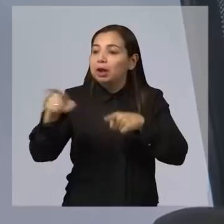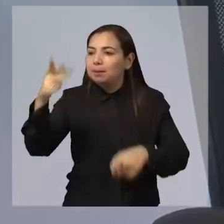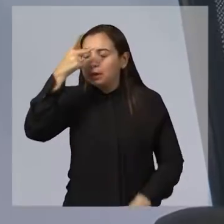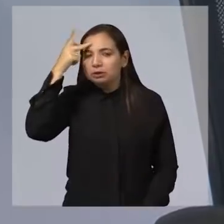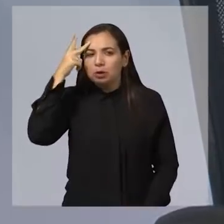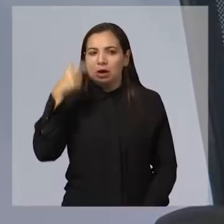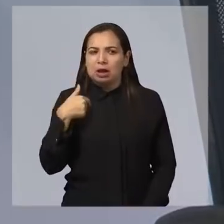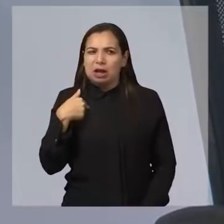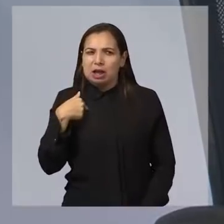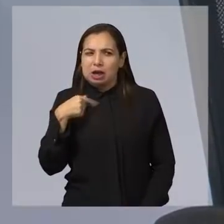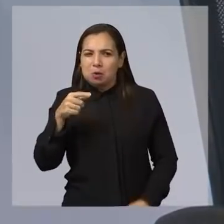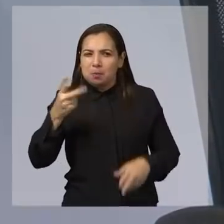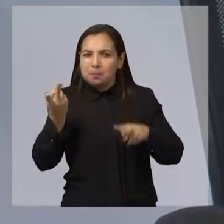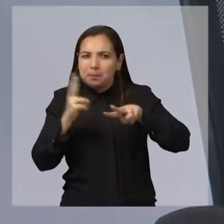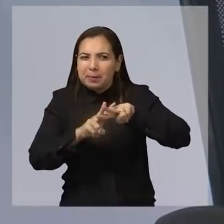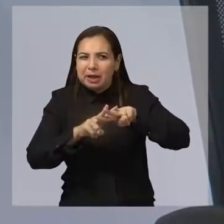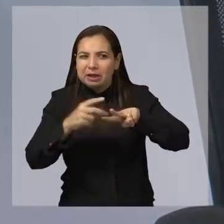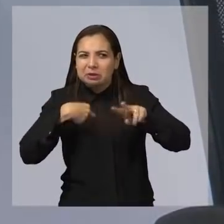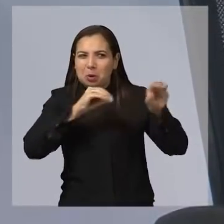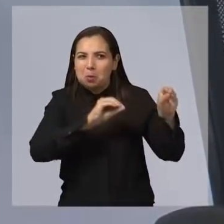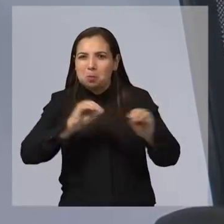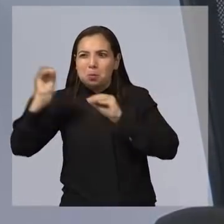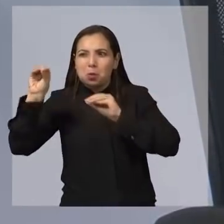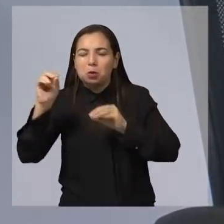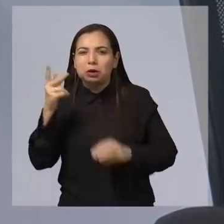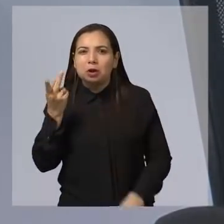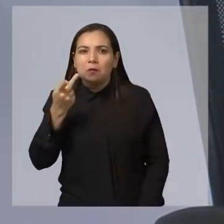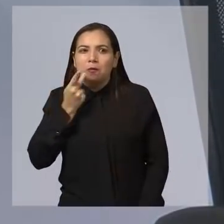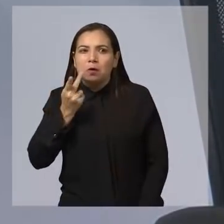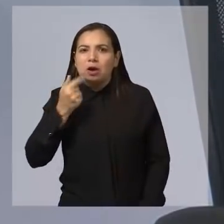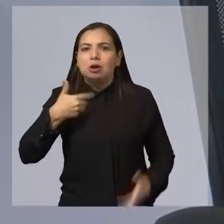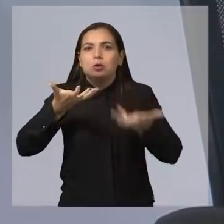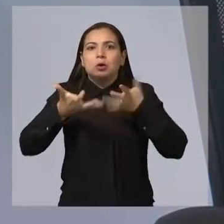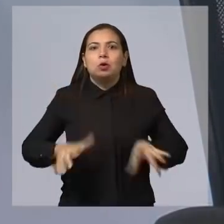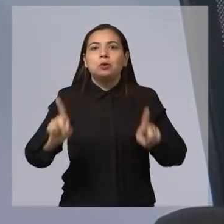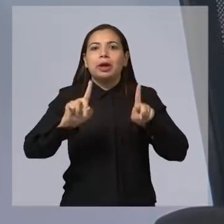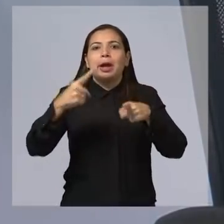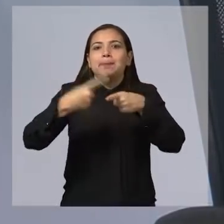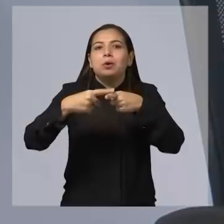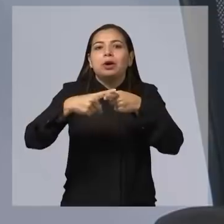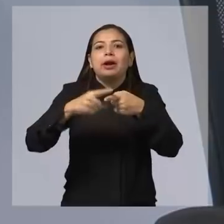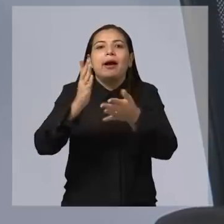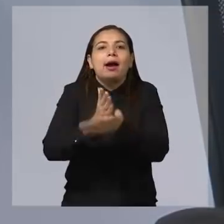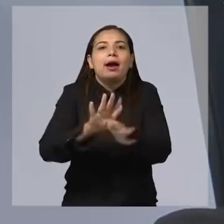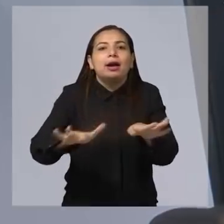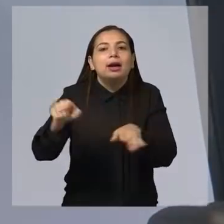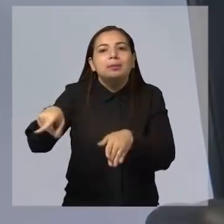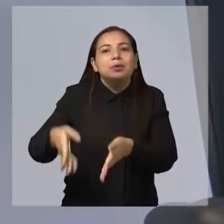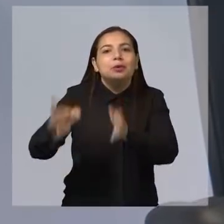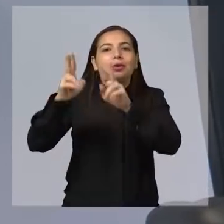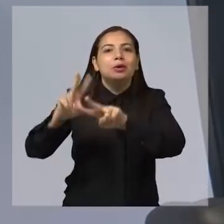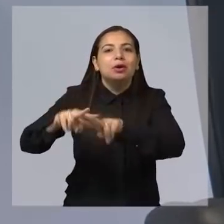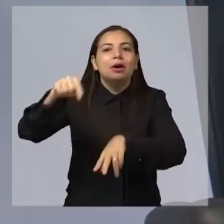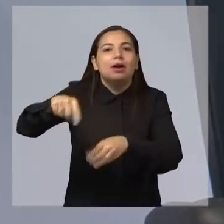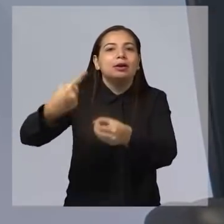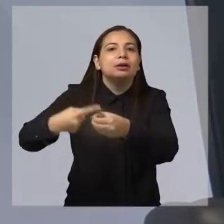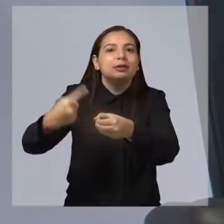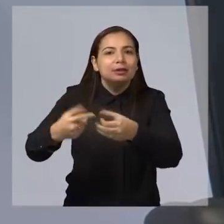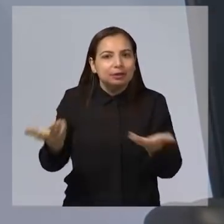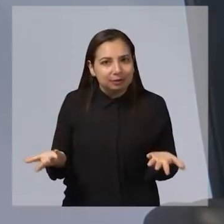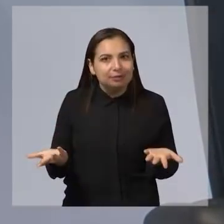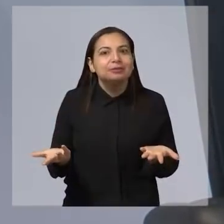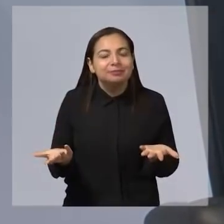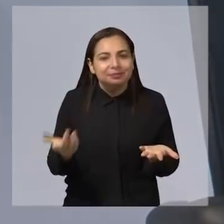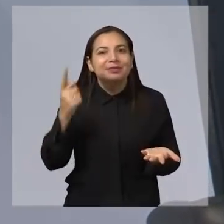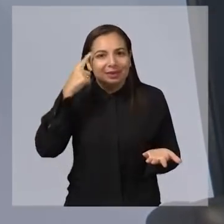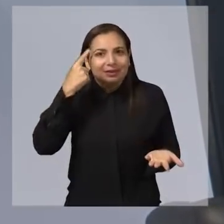ser preso e ter que vir para Fortaleza. Porque acabou uma cadeia pública lá na área dele. E outra coisa, a estrutura que se tem para fazer